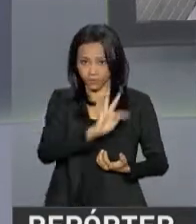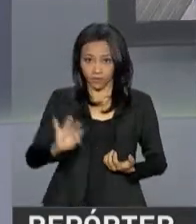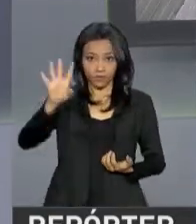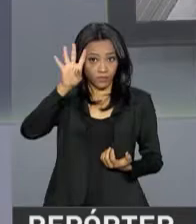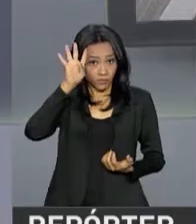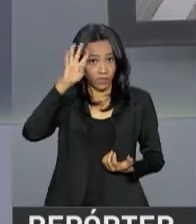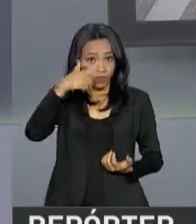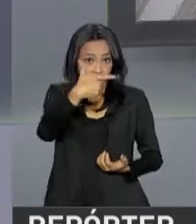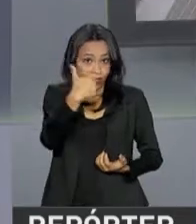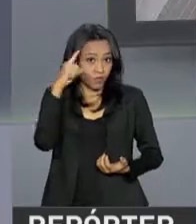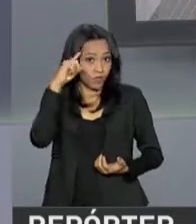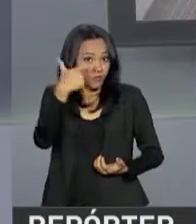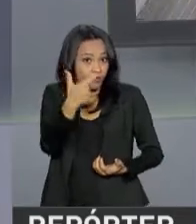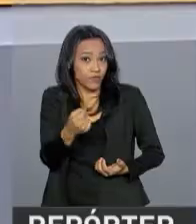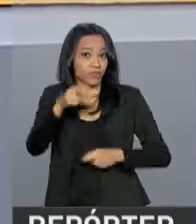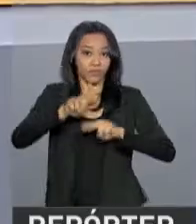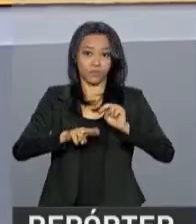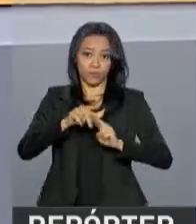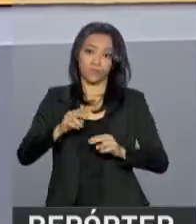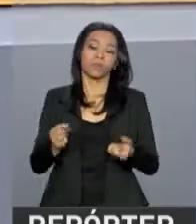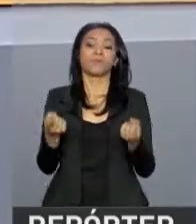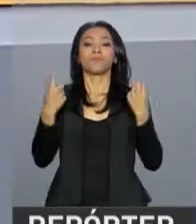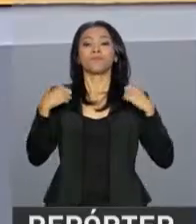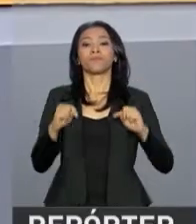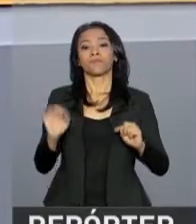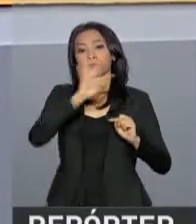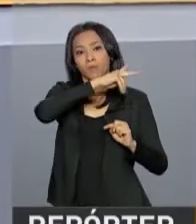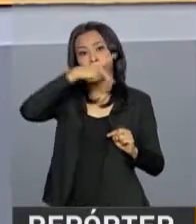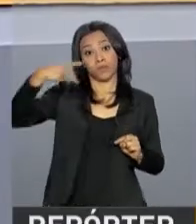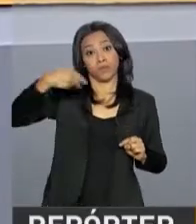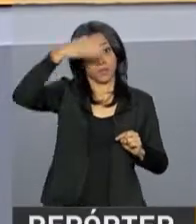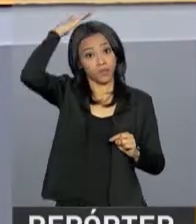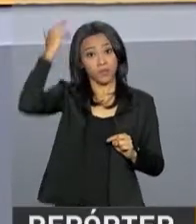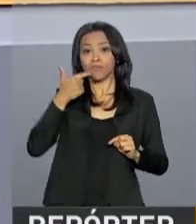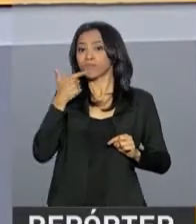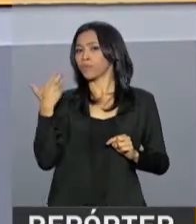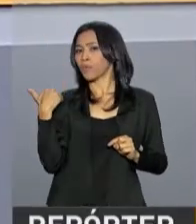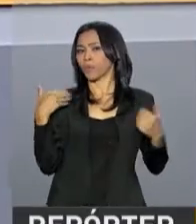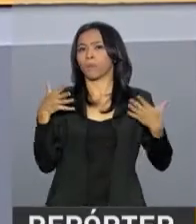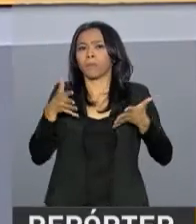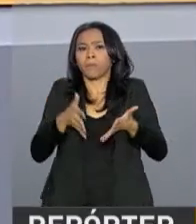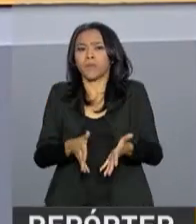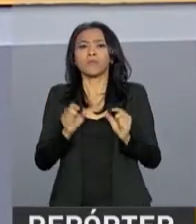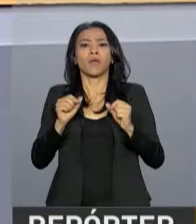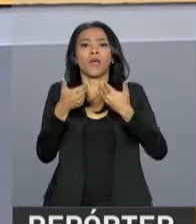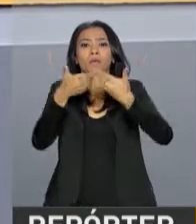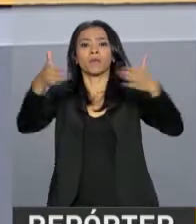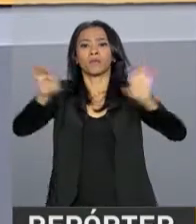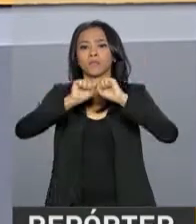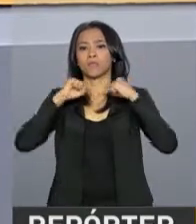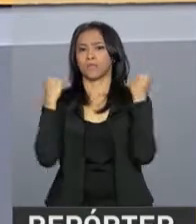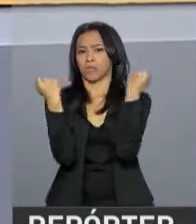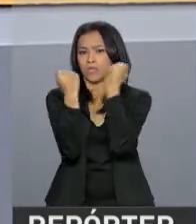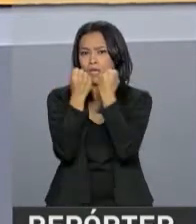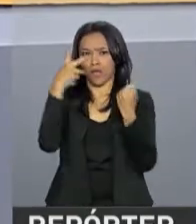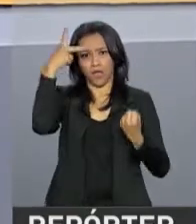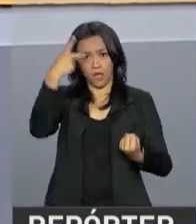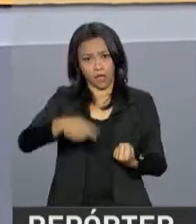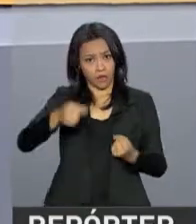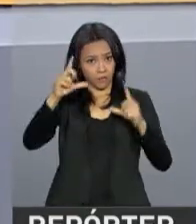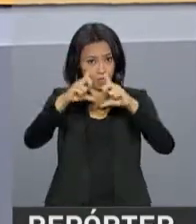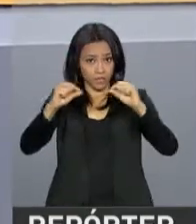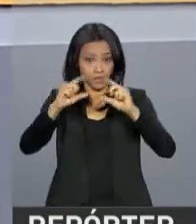quarta feira 20 de junho o presidente michel temer participou agora há pouco da abertura do seminário nacional sobre